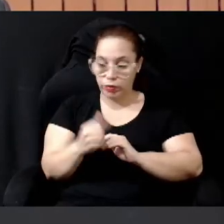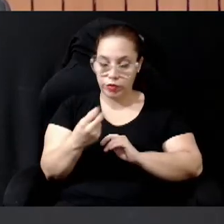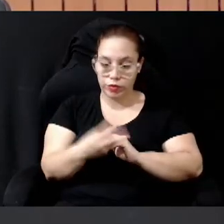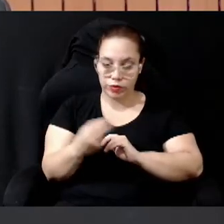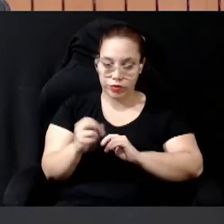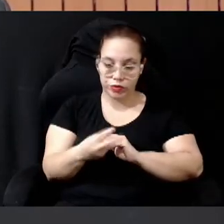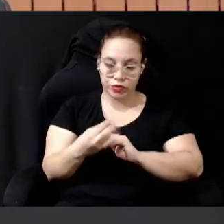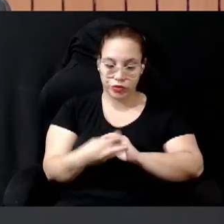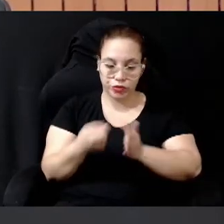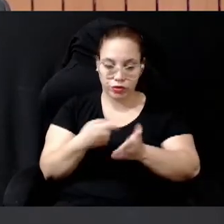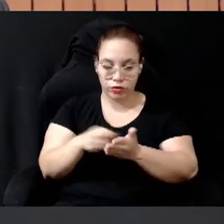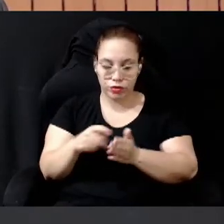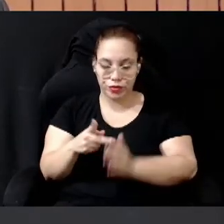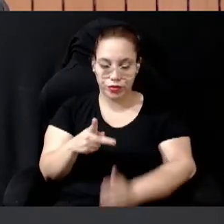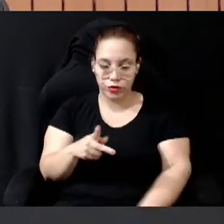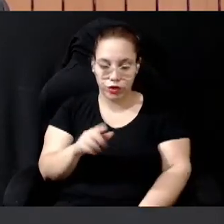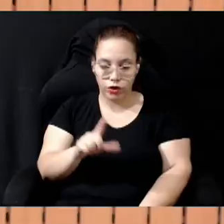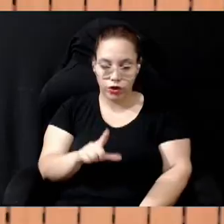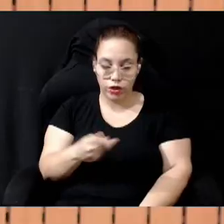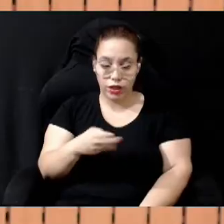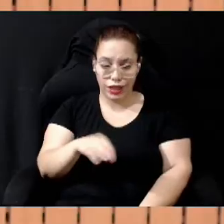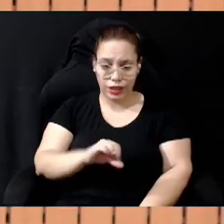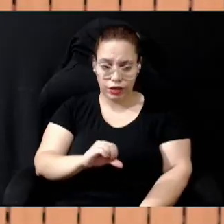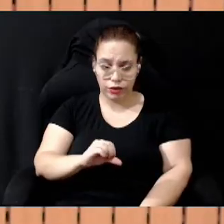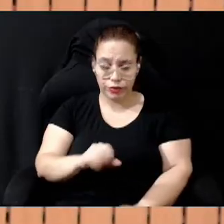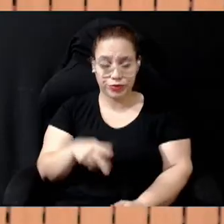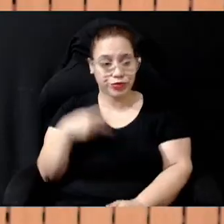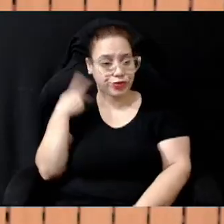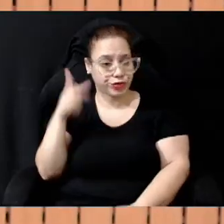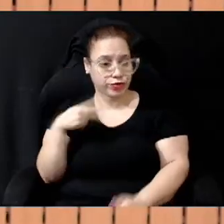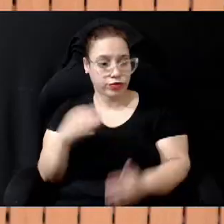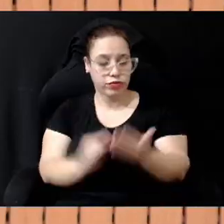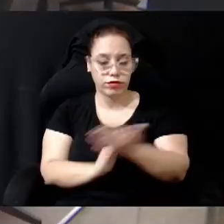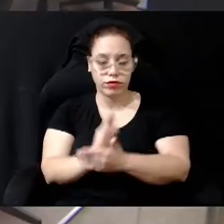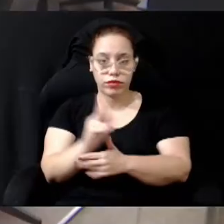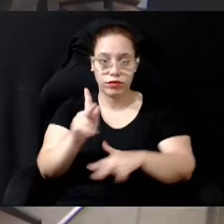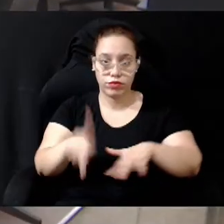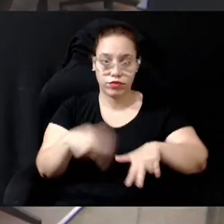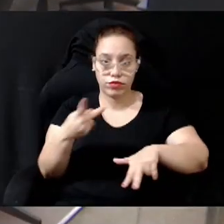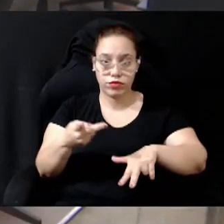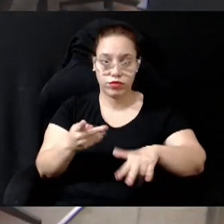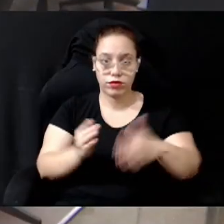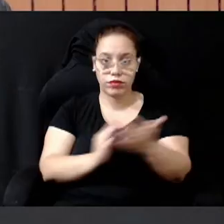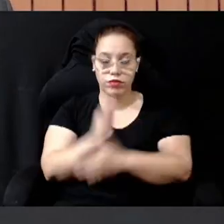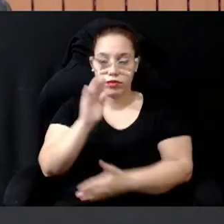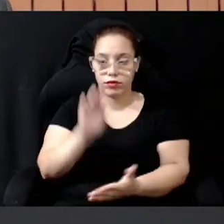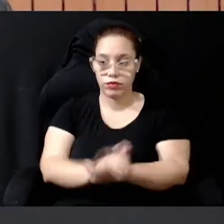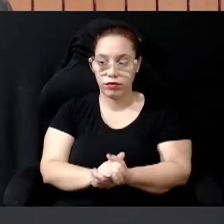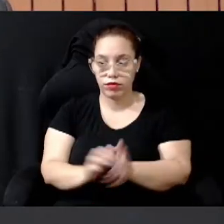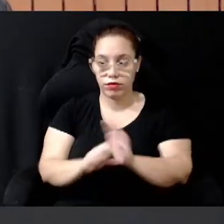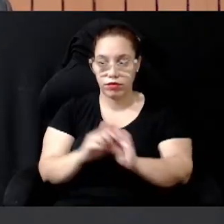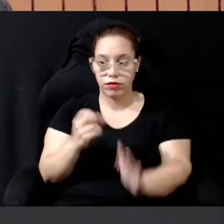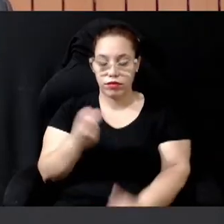processo 239169. Vereadores favoráveis permaneçam como estão. Aprovado. Requerimento de número